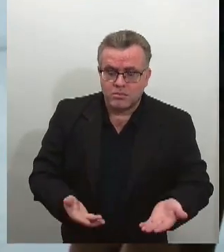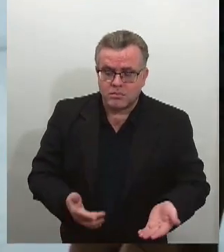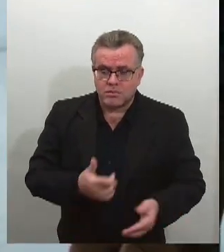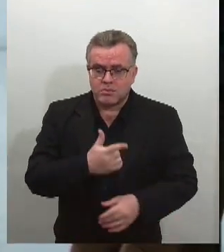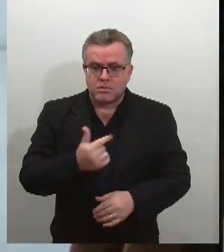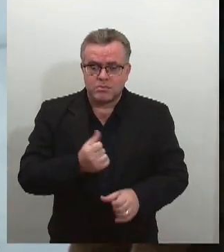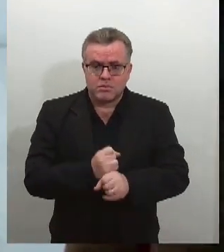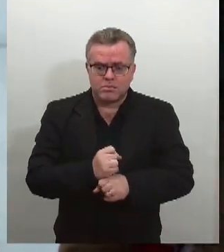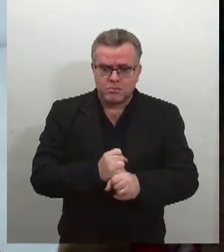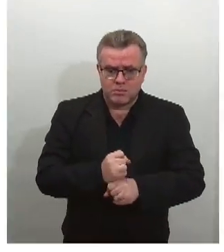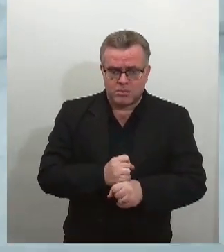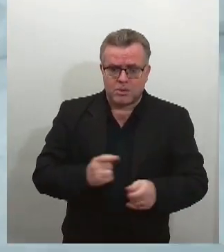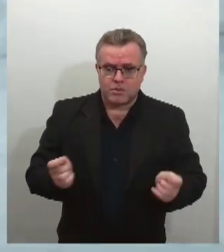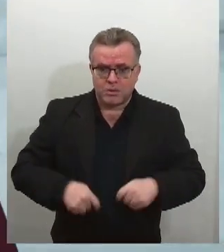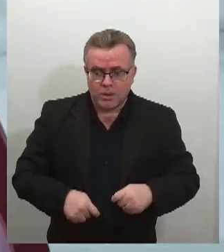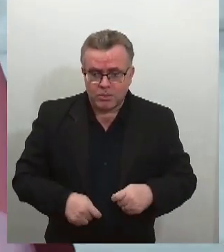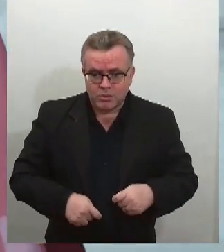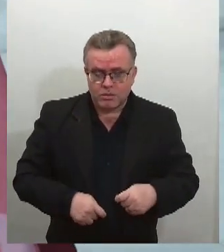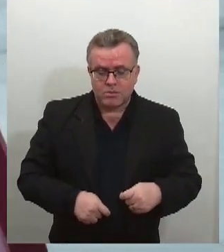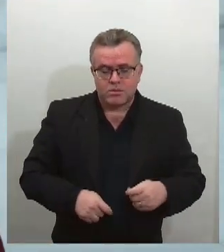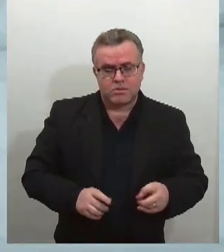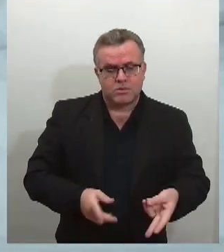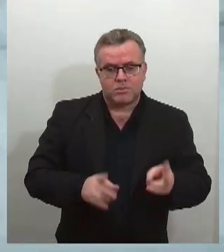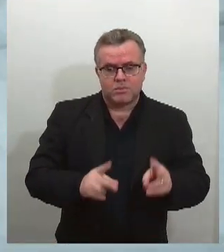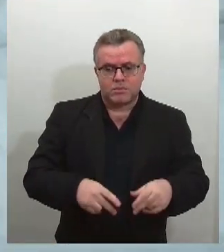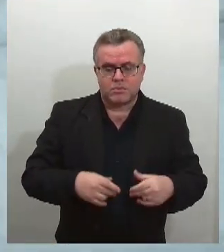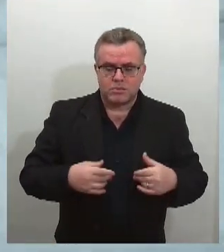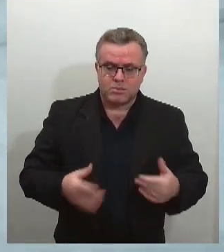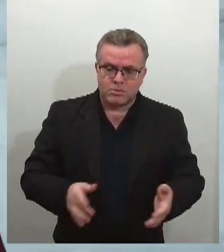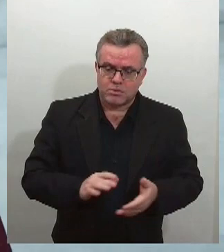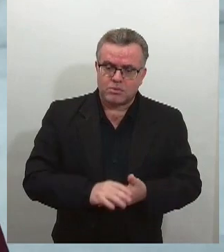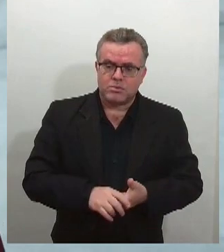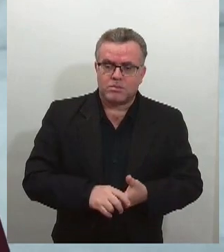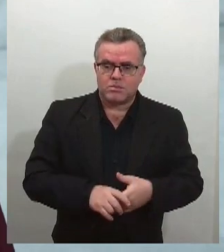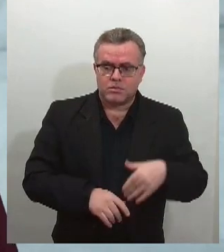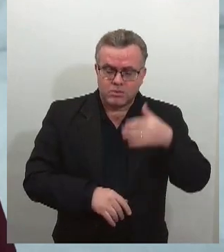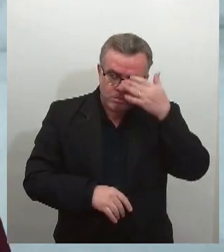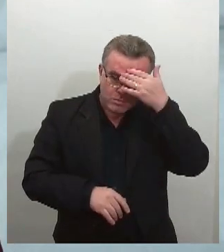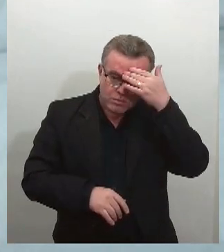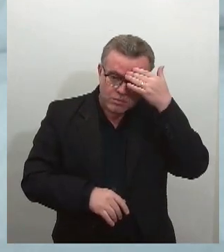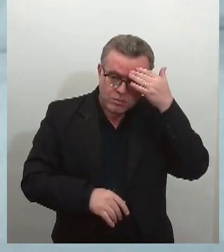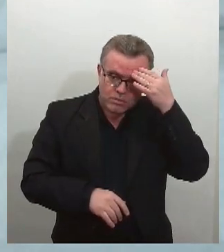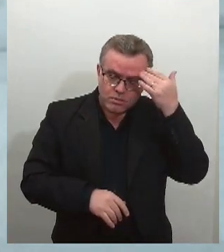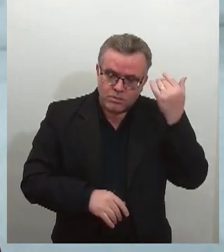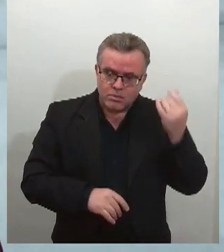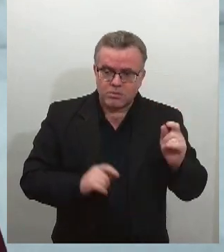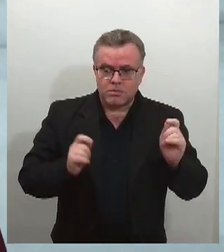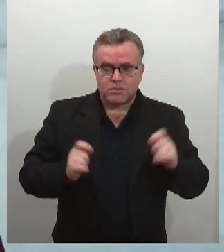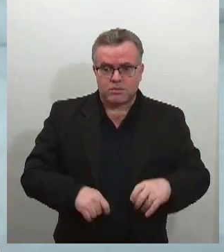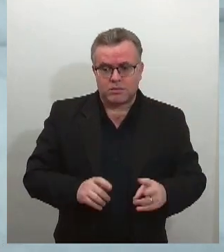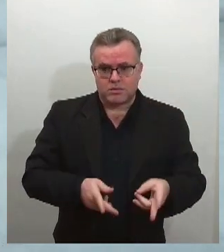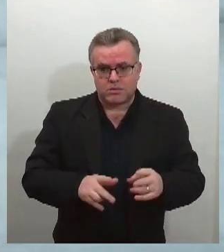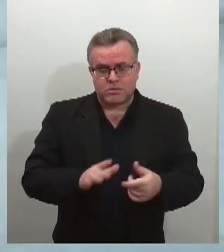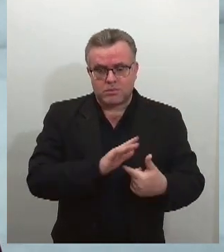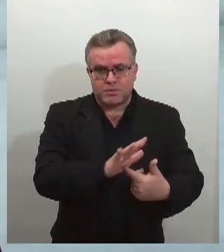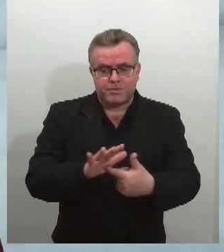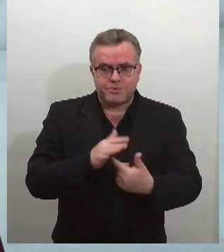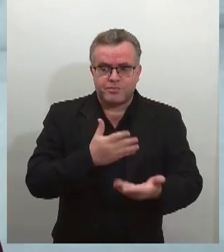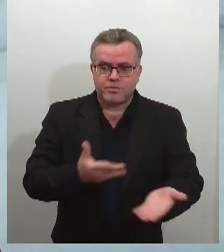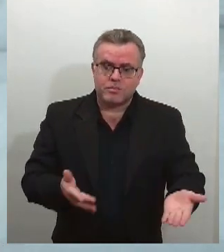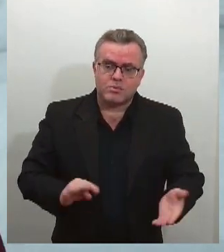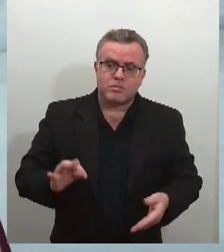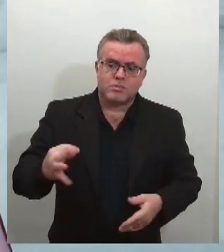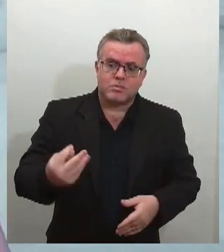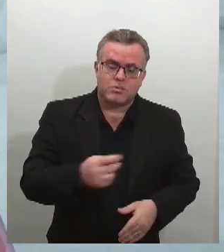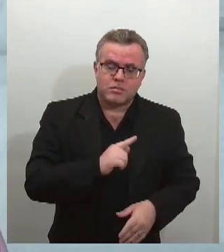têm efetuado no estado de Sergipe. Também será a oportunidade de oficialmente a gente apresentar a carreira ao governador do estado, né?